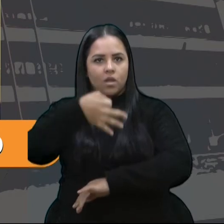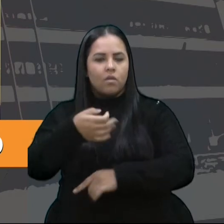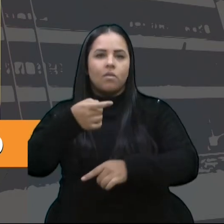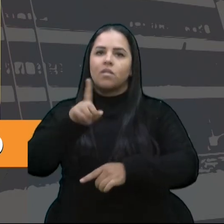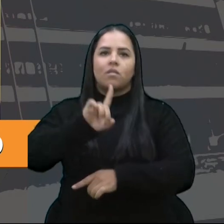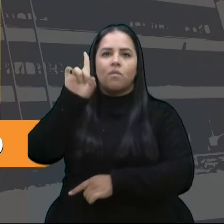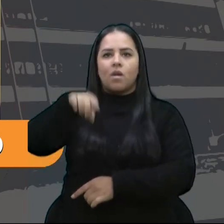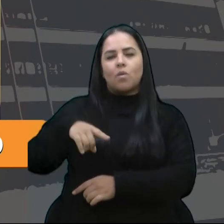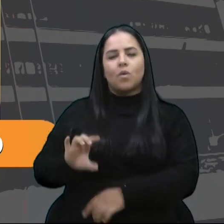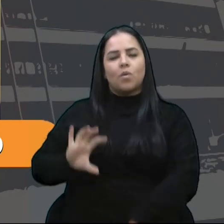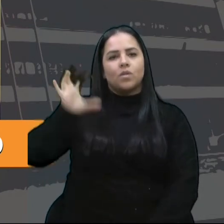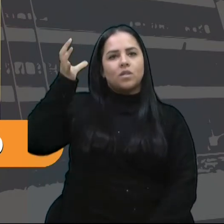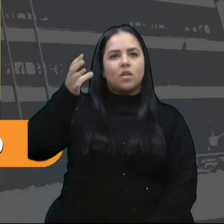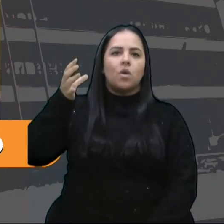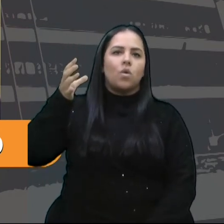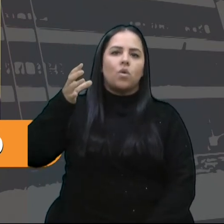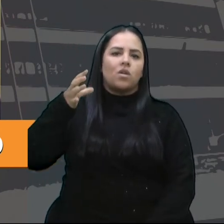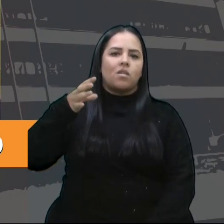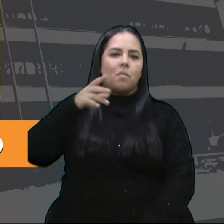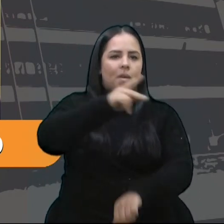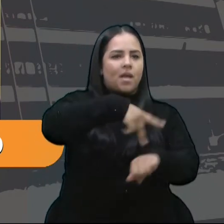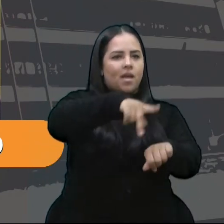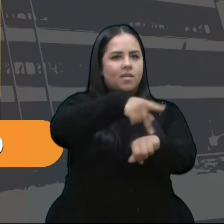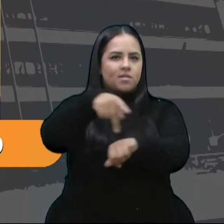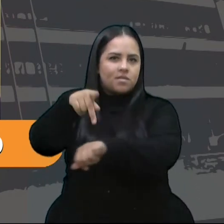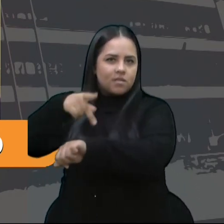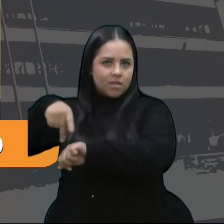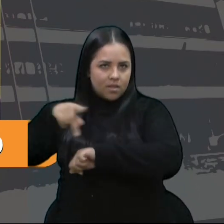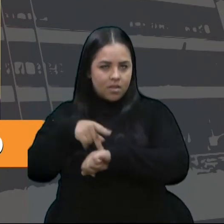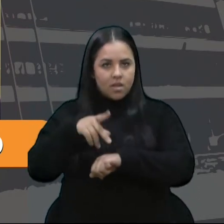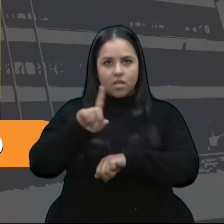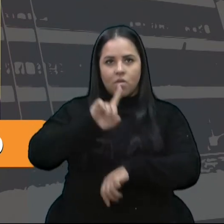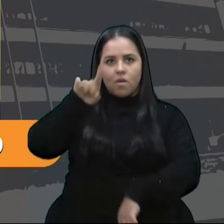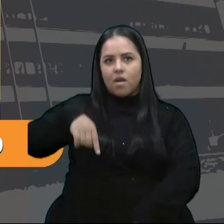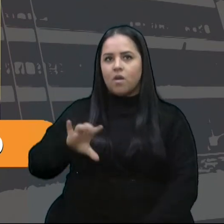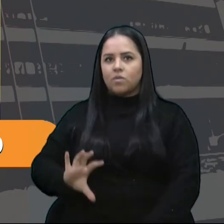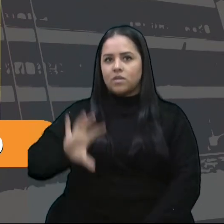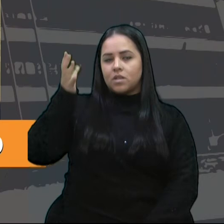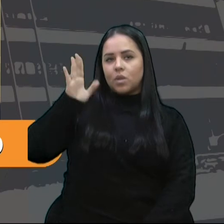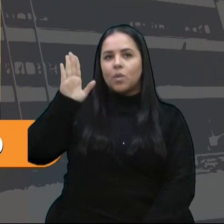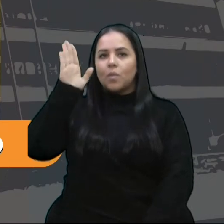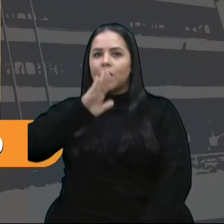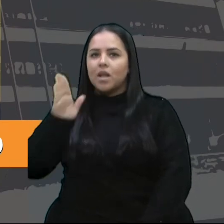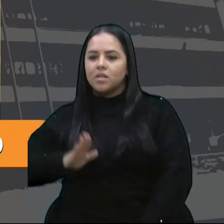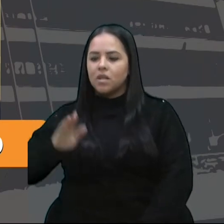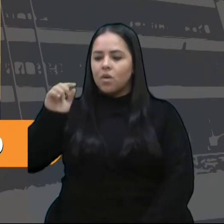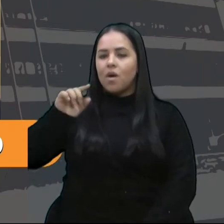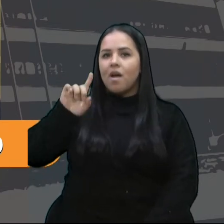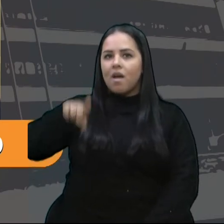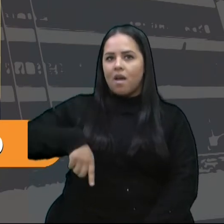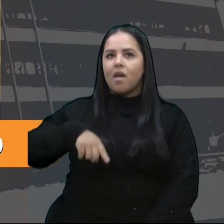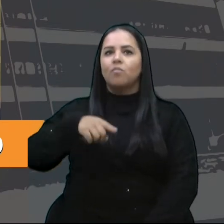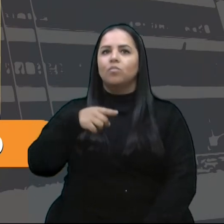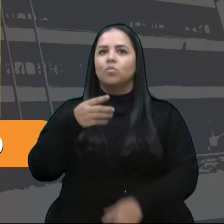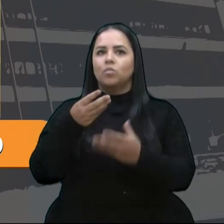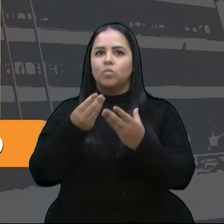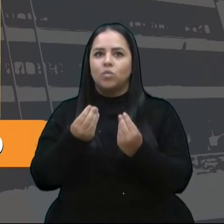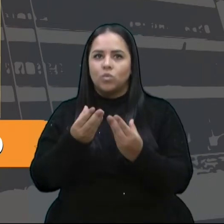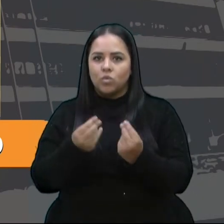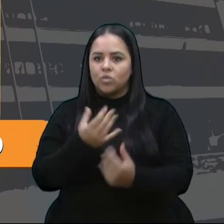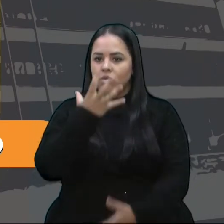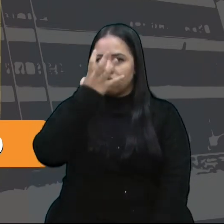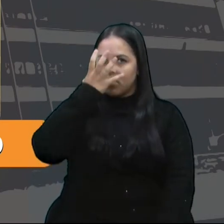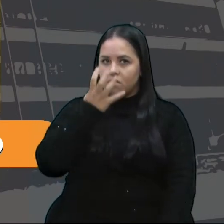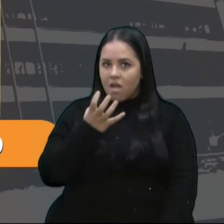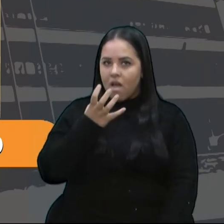países, não é o que está acontecendo no Brasil, infelizmente, e acho que isso é uma coisa muito grave, né? E isso é algo que